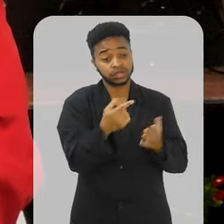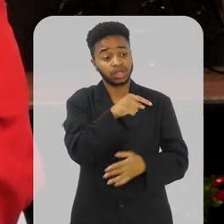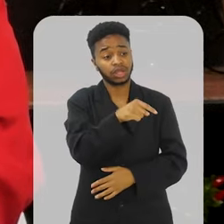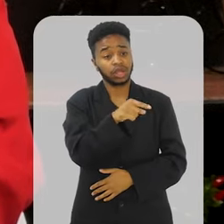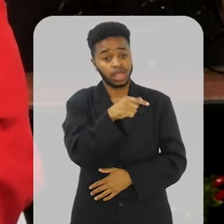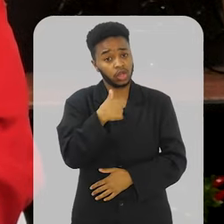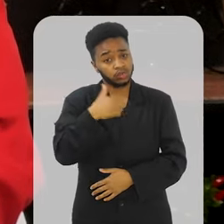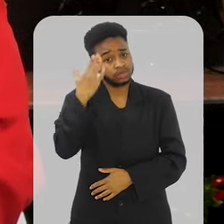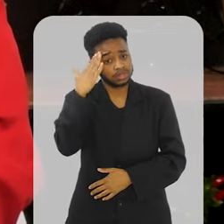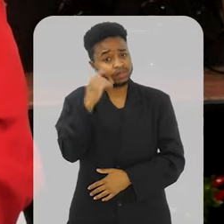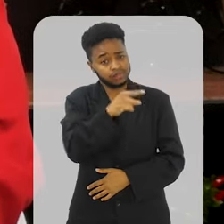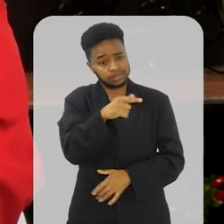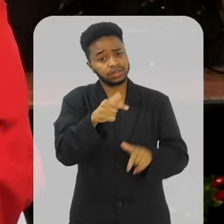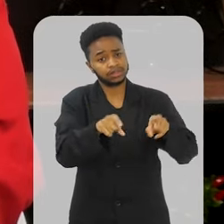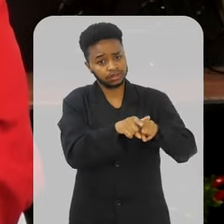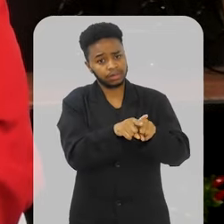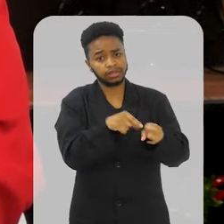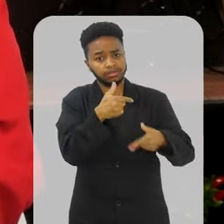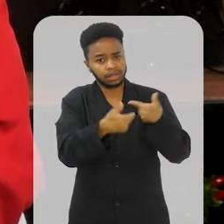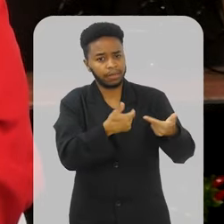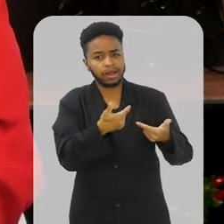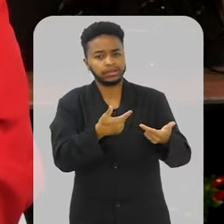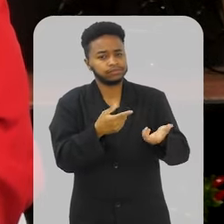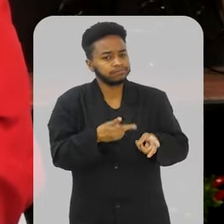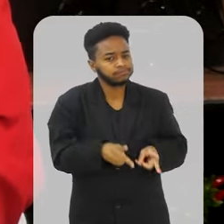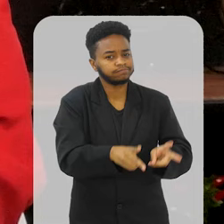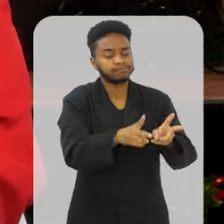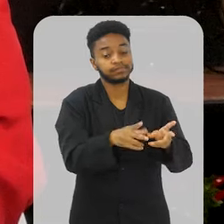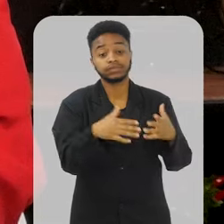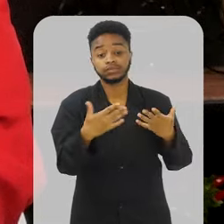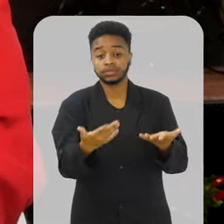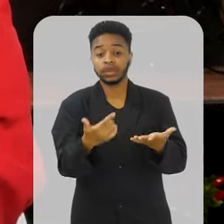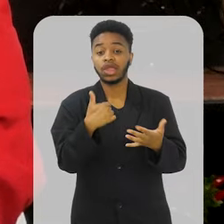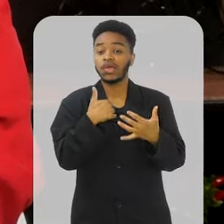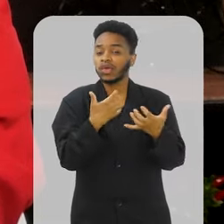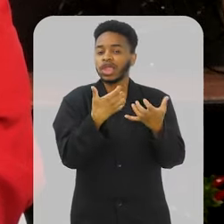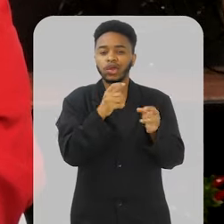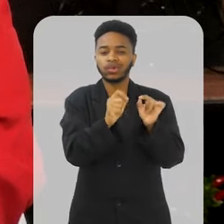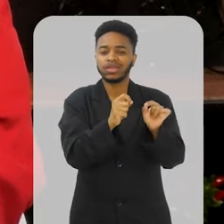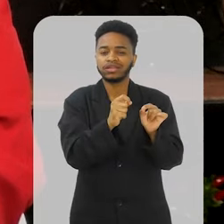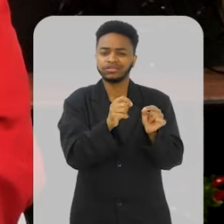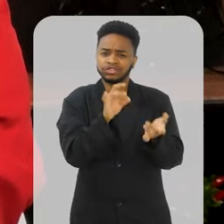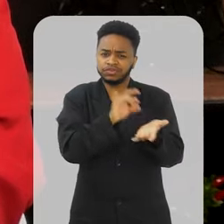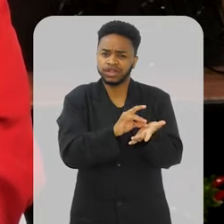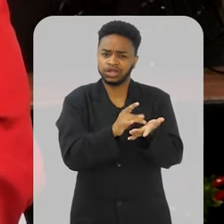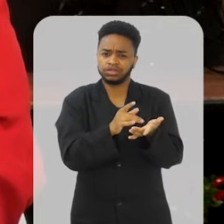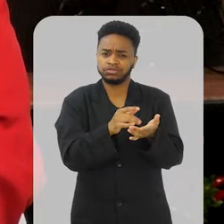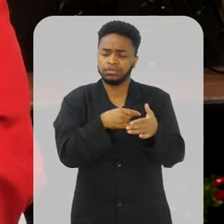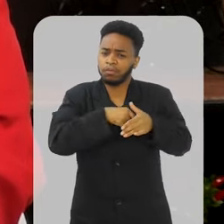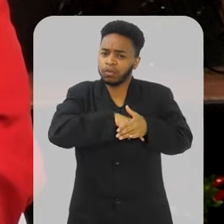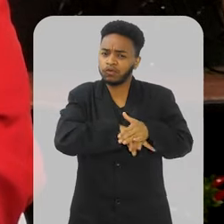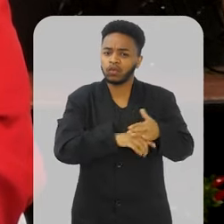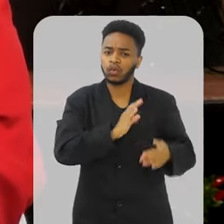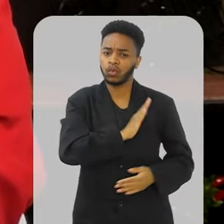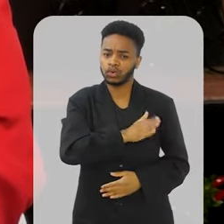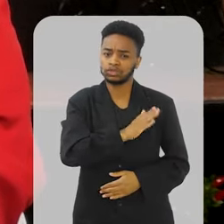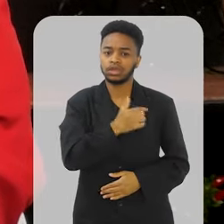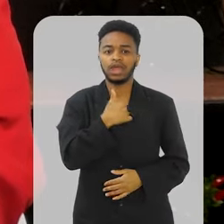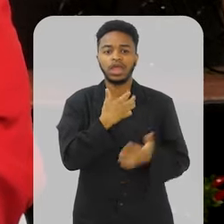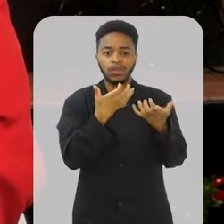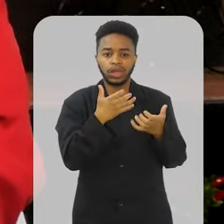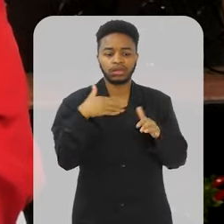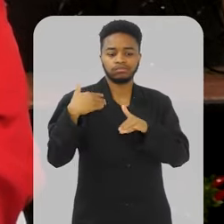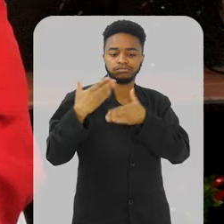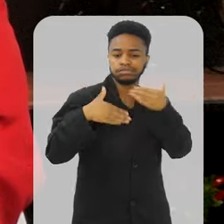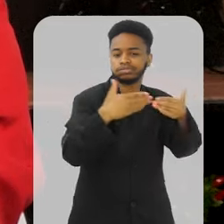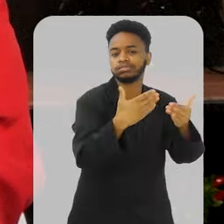sei que o seu também é incansável Então o que eu desejo assim do fundo do meu coração é que cada vez